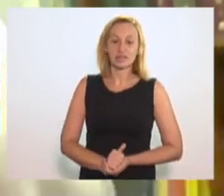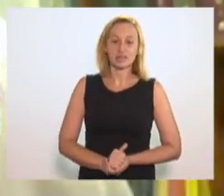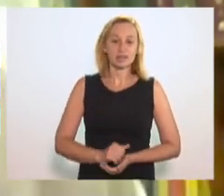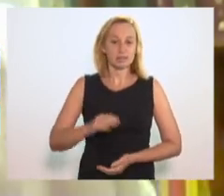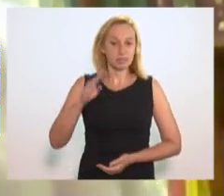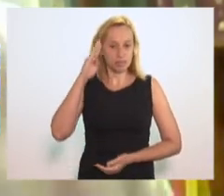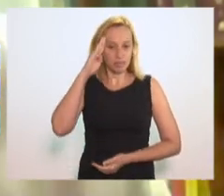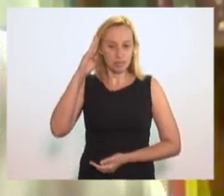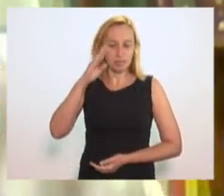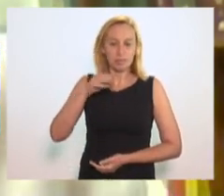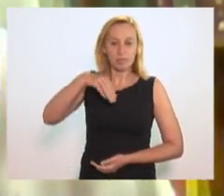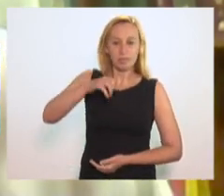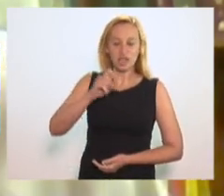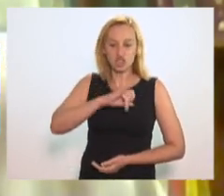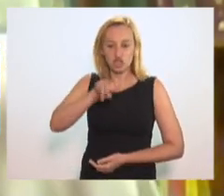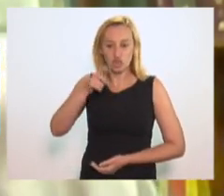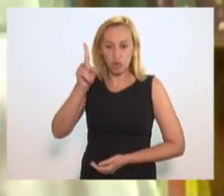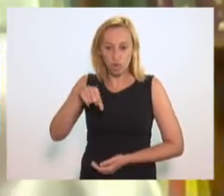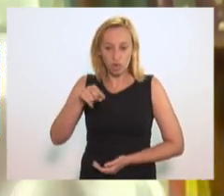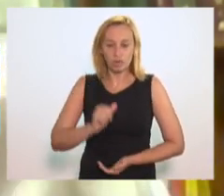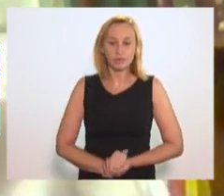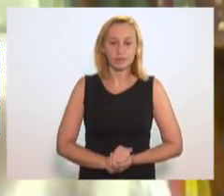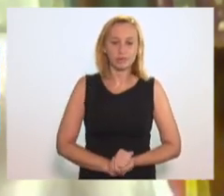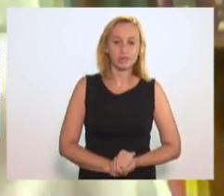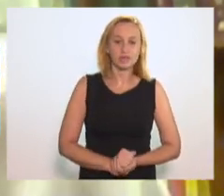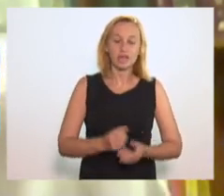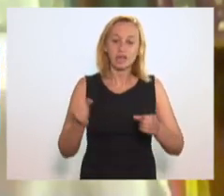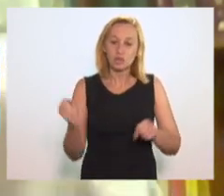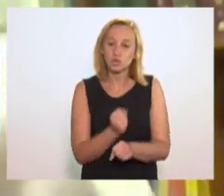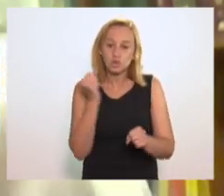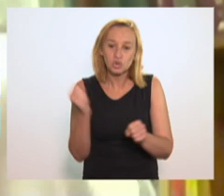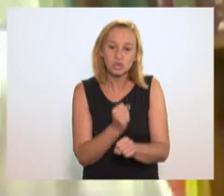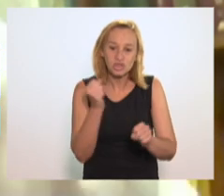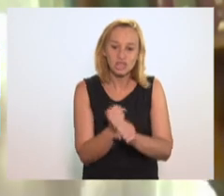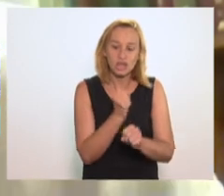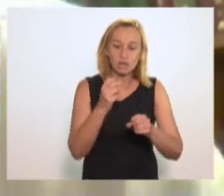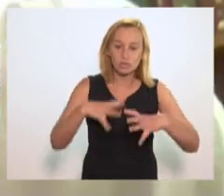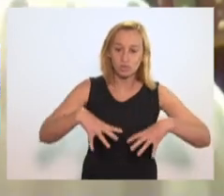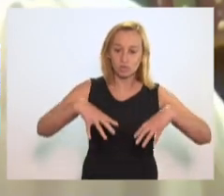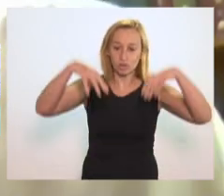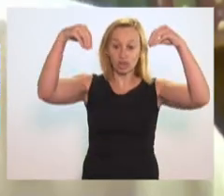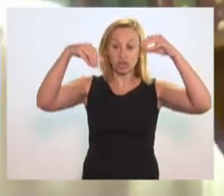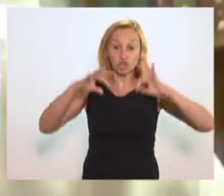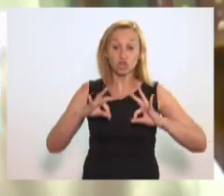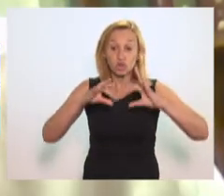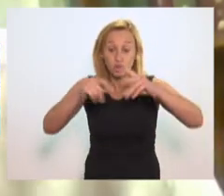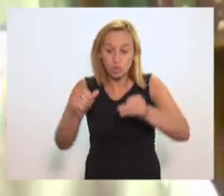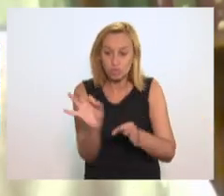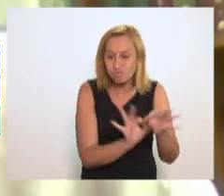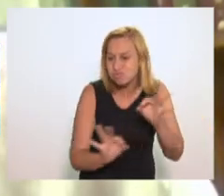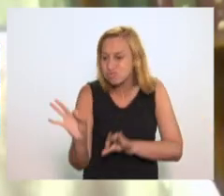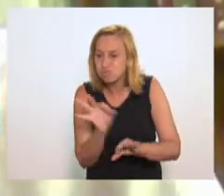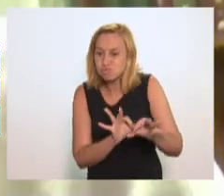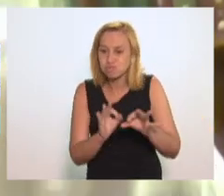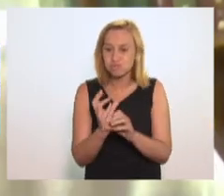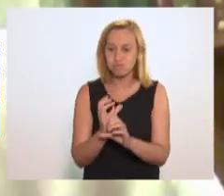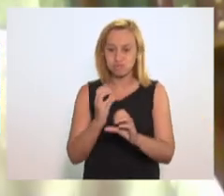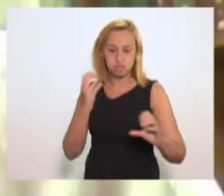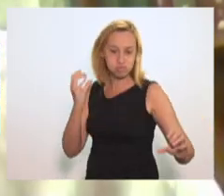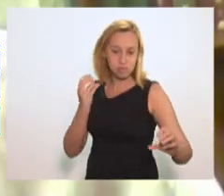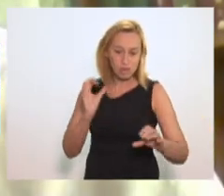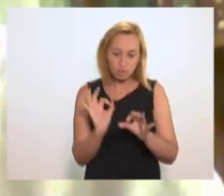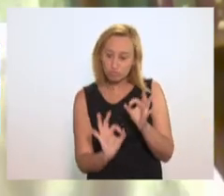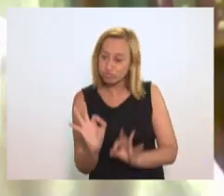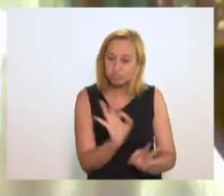Keller engenheiro iniciou a construção dos palácios das ruas da arquitetura e até hoje